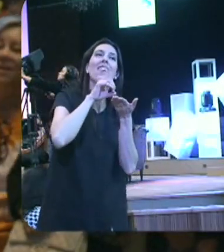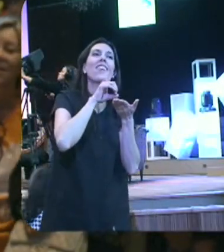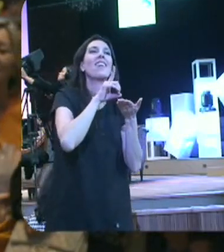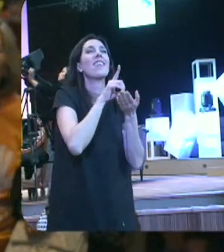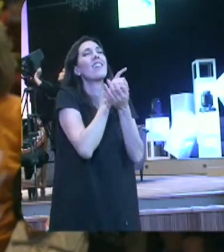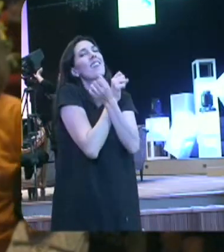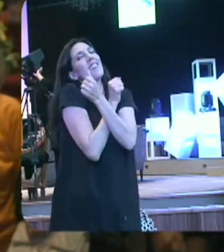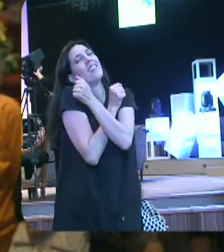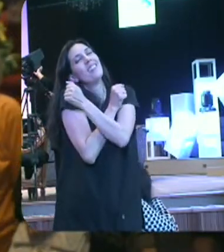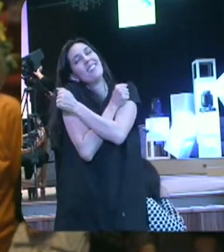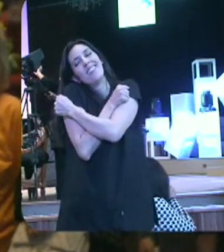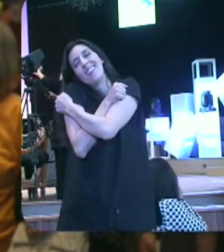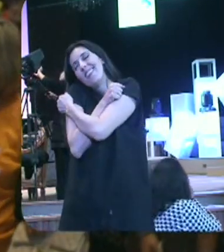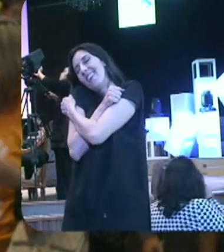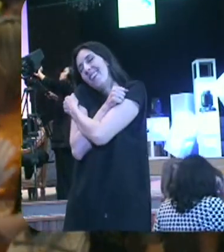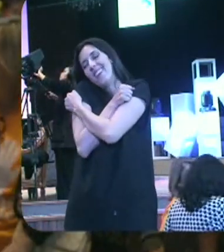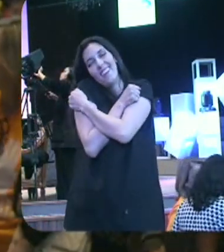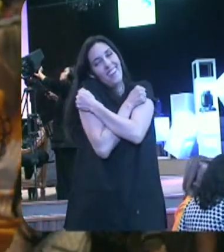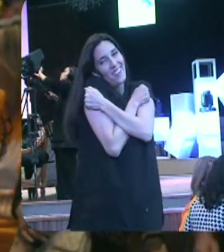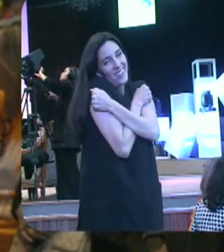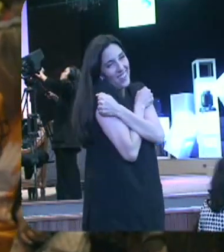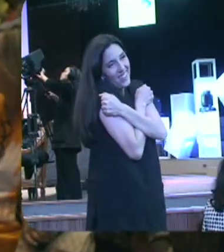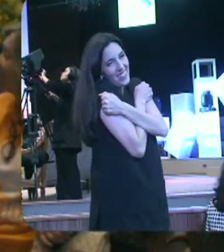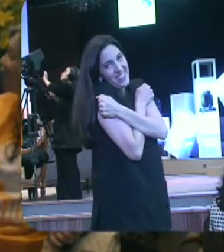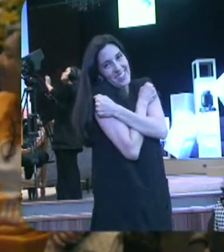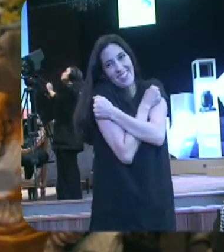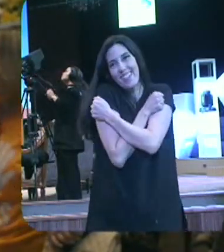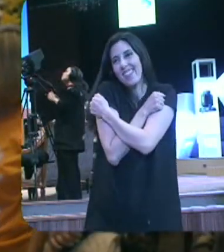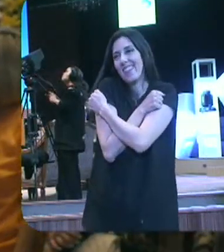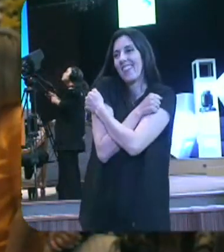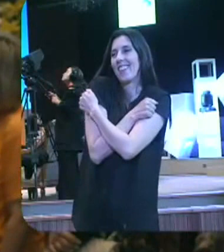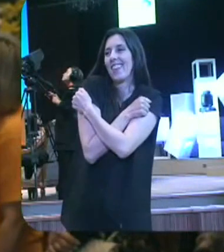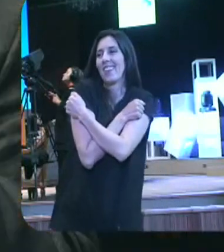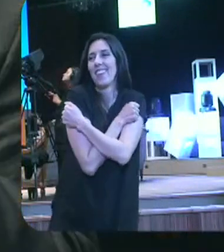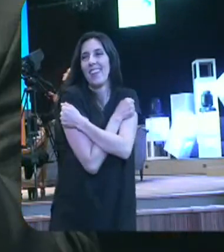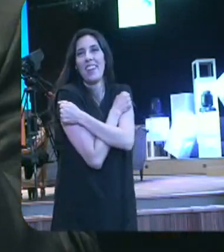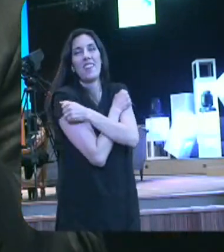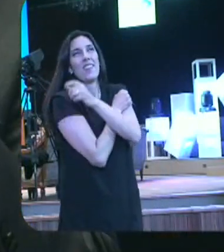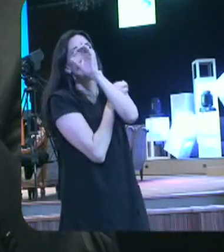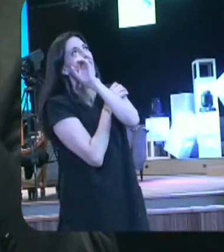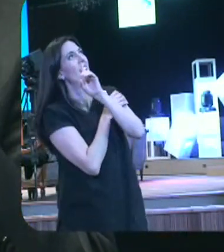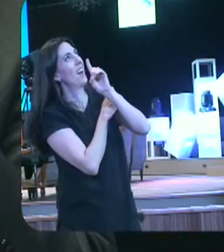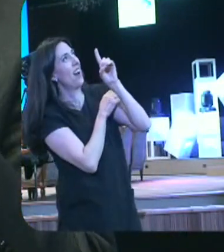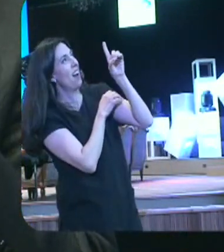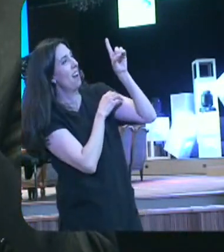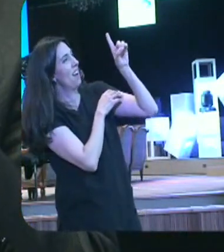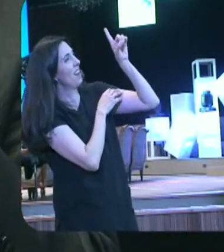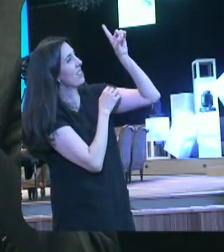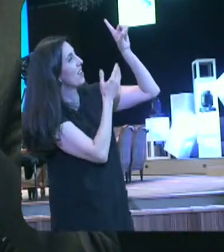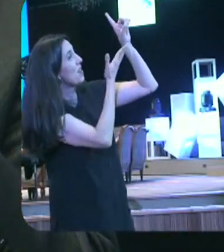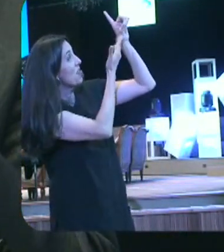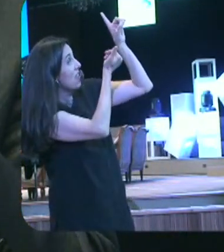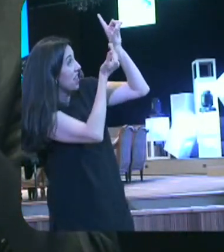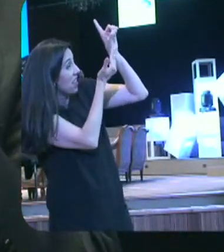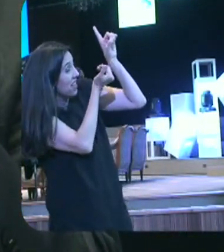Abraça-me. Abraça-me.